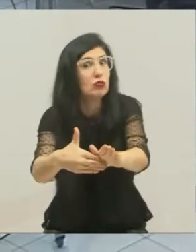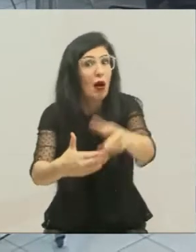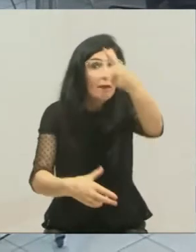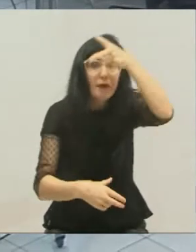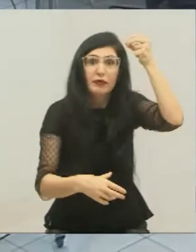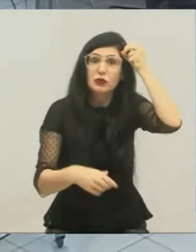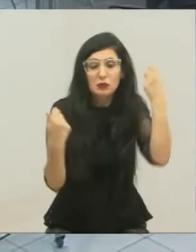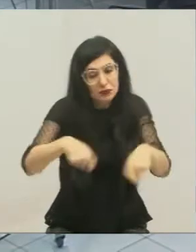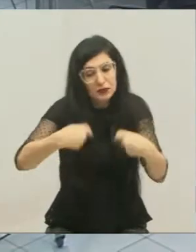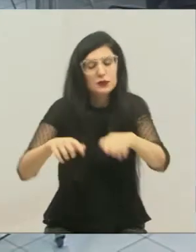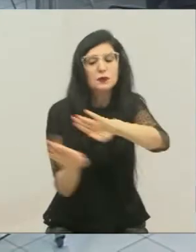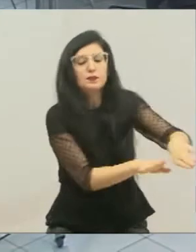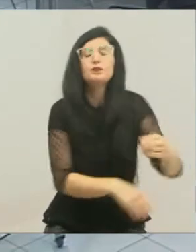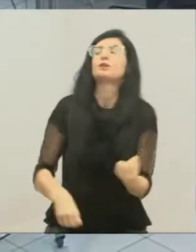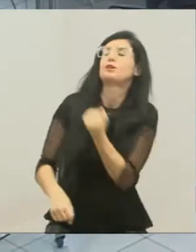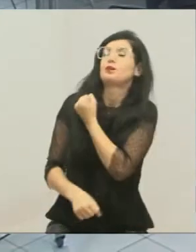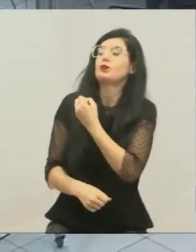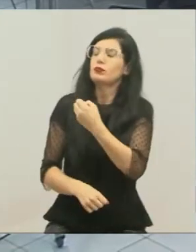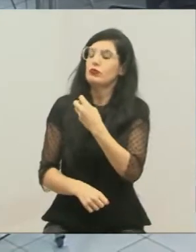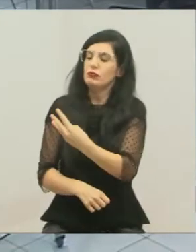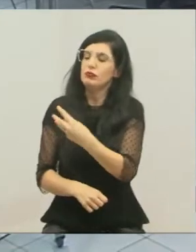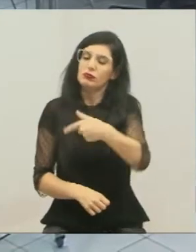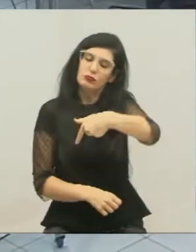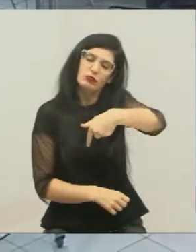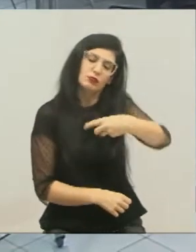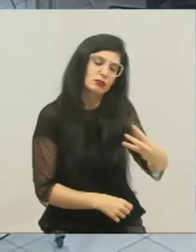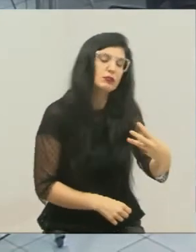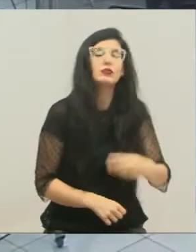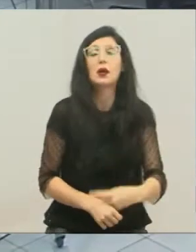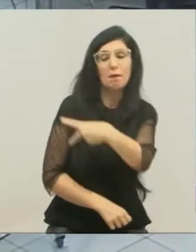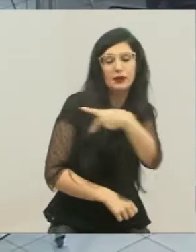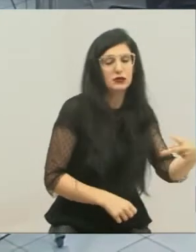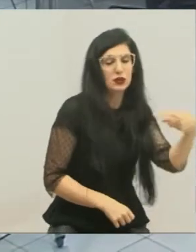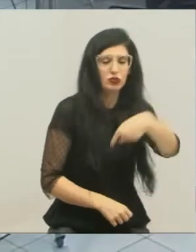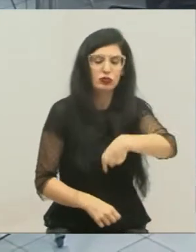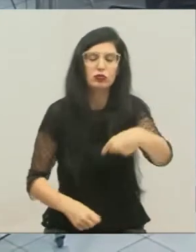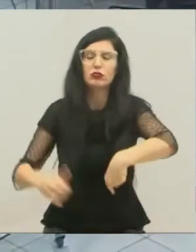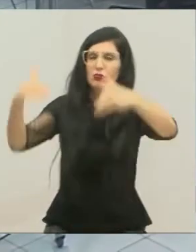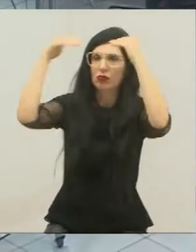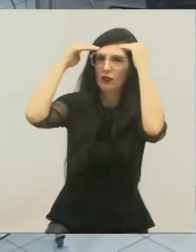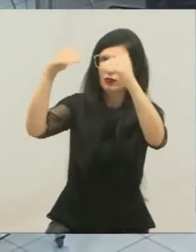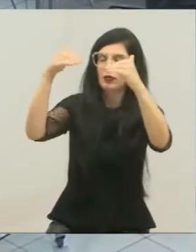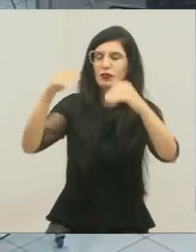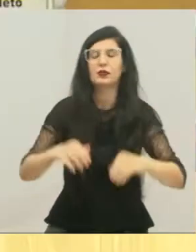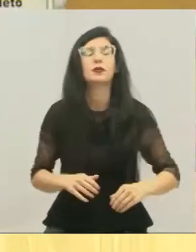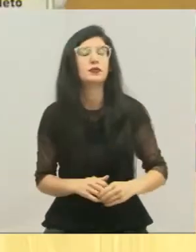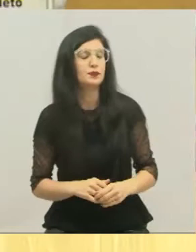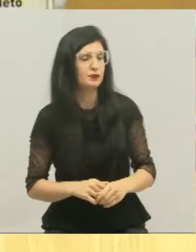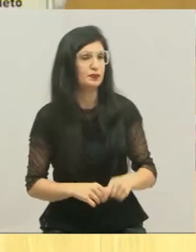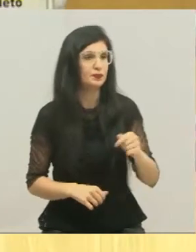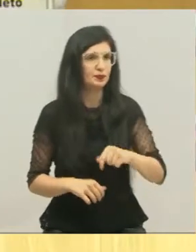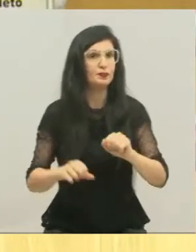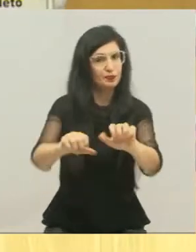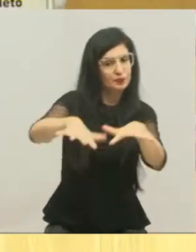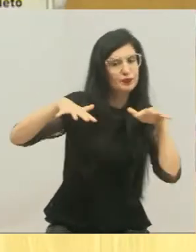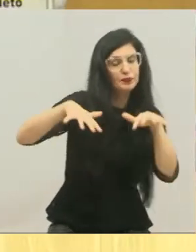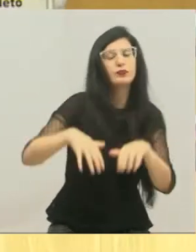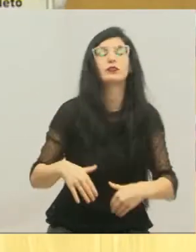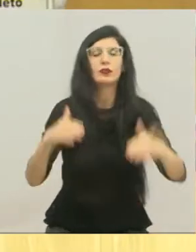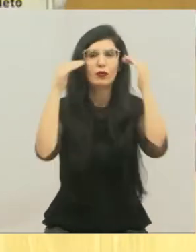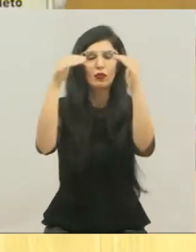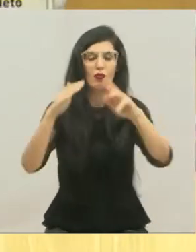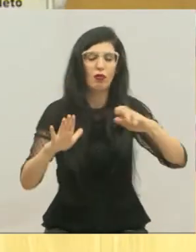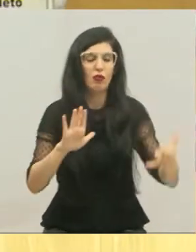Requerimento 373. Requeremos ao excelentíssimo senhor presidente desta Casa, ouvido e aprovado pelo egrégio plenário, cumpridas as formalidades